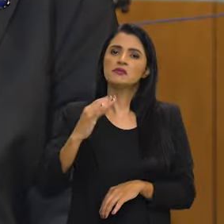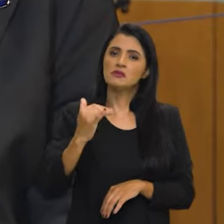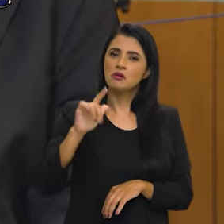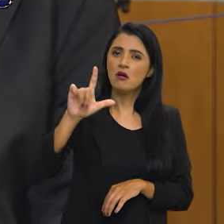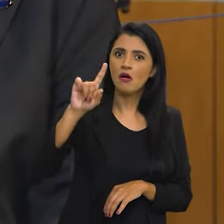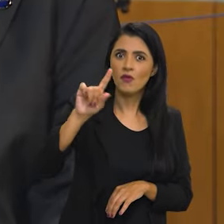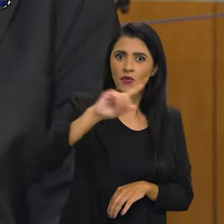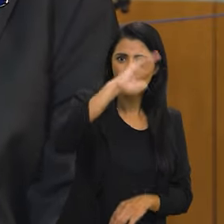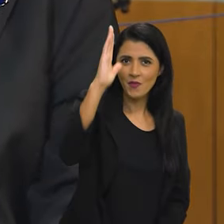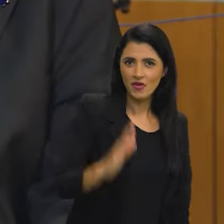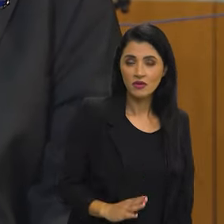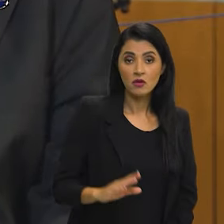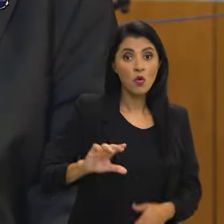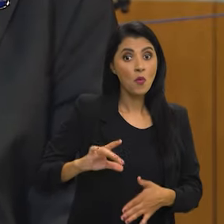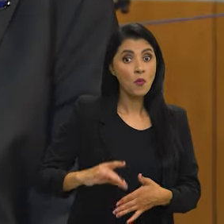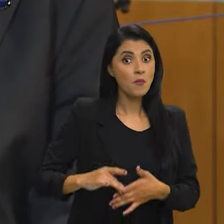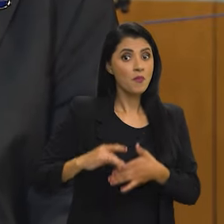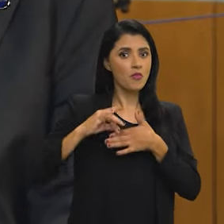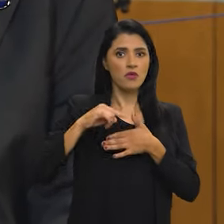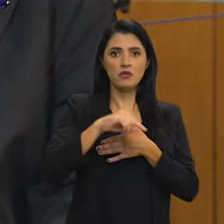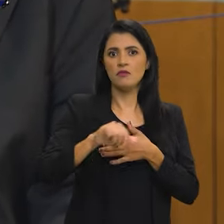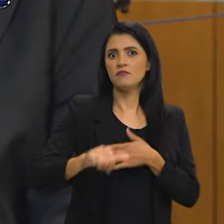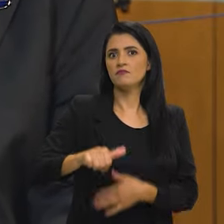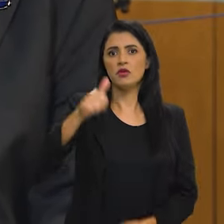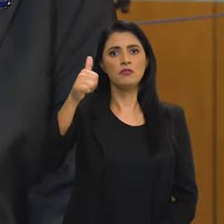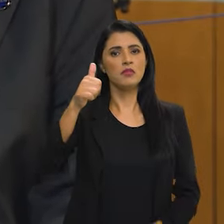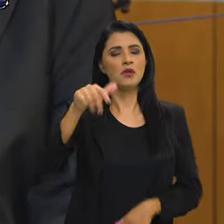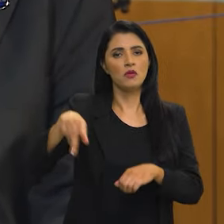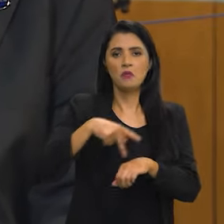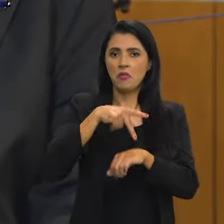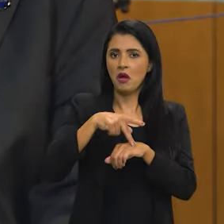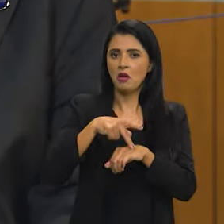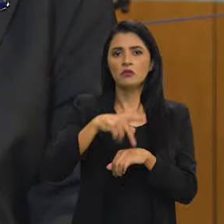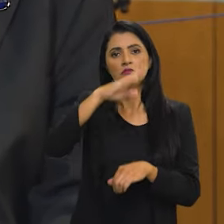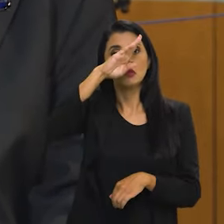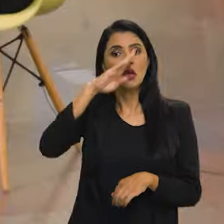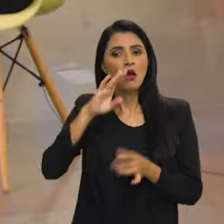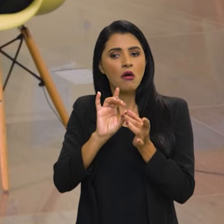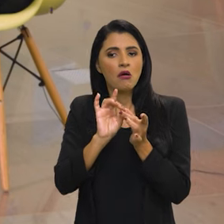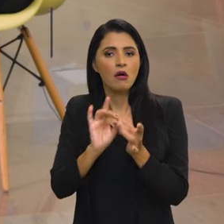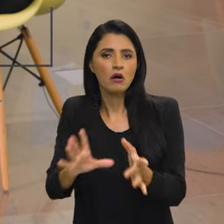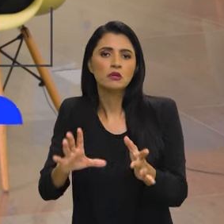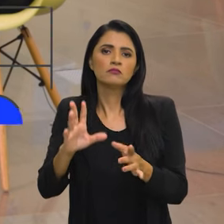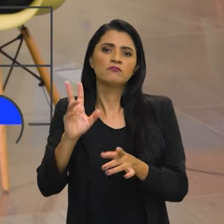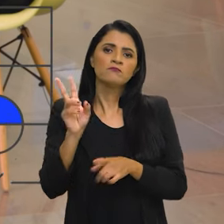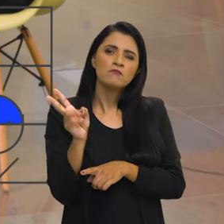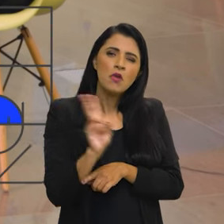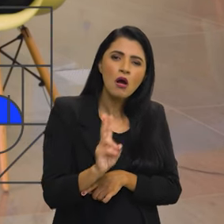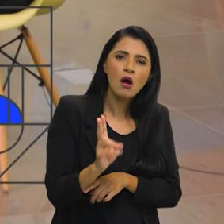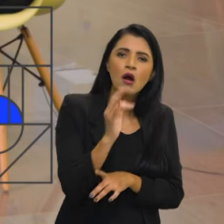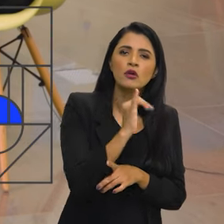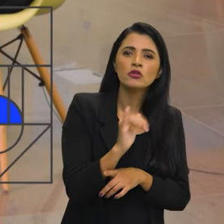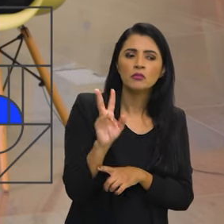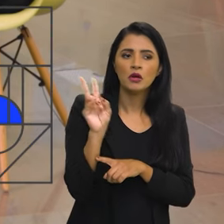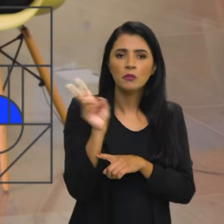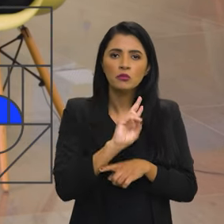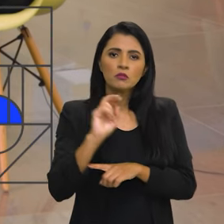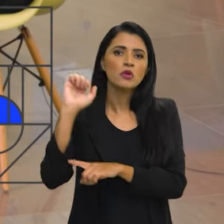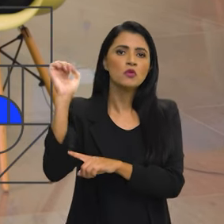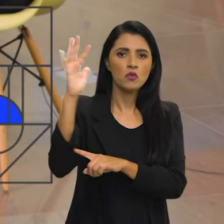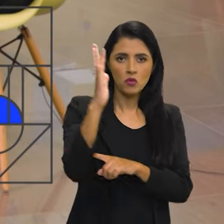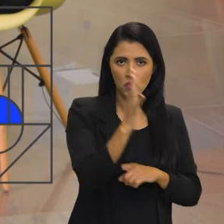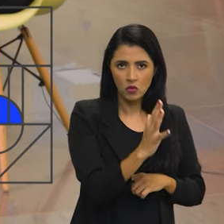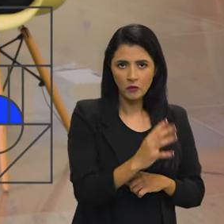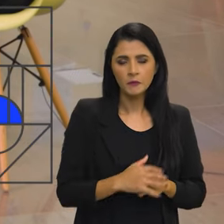primeiro país do mundo, o país líder no mundo, na distribuição gratuita de imagens para monitoramento do meio ambiente.